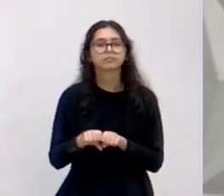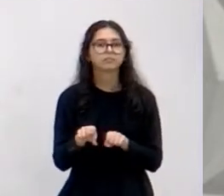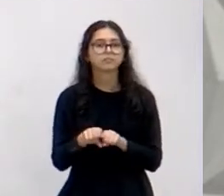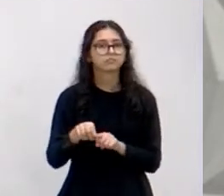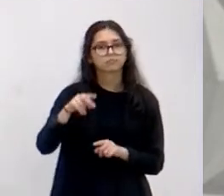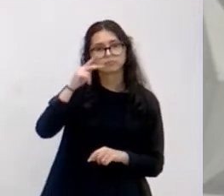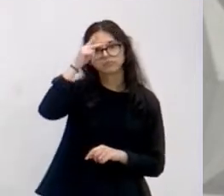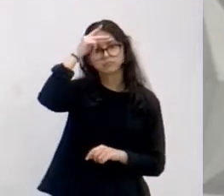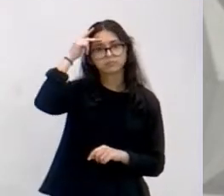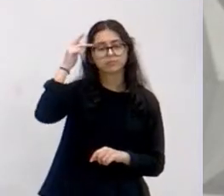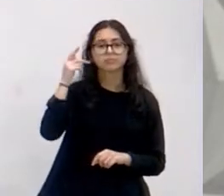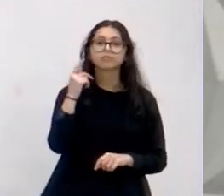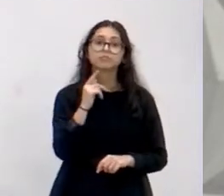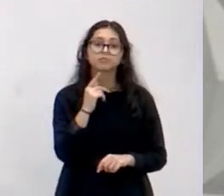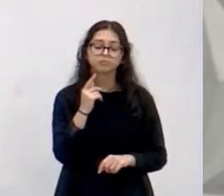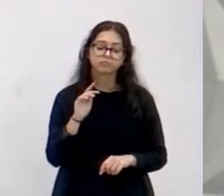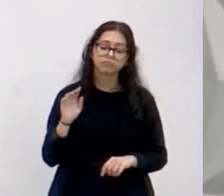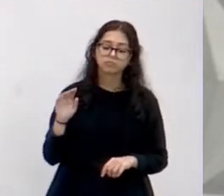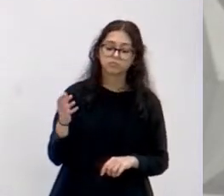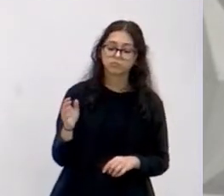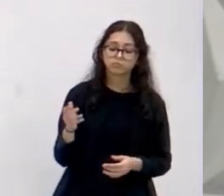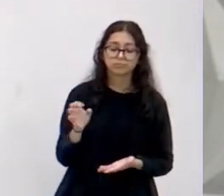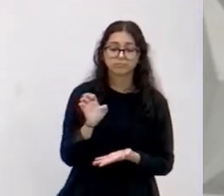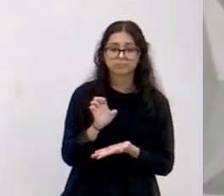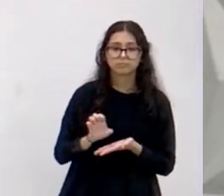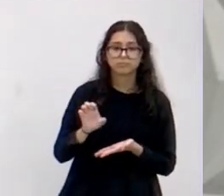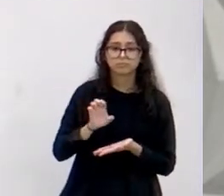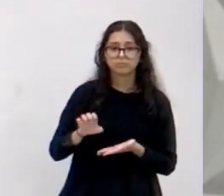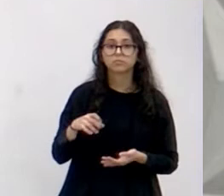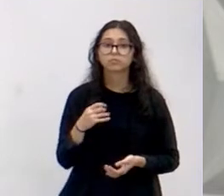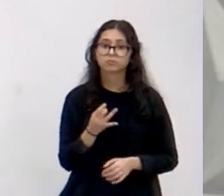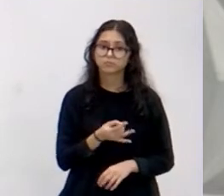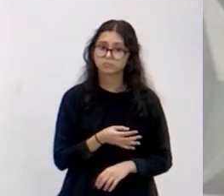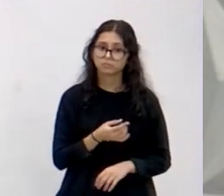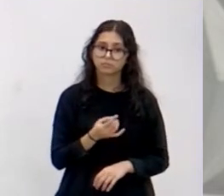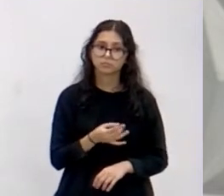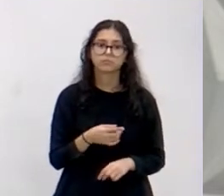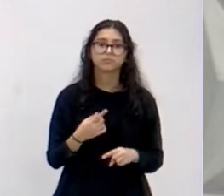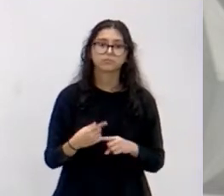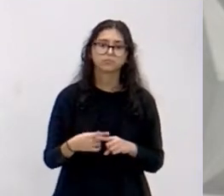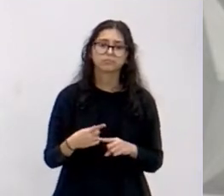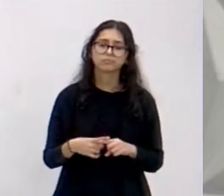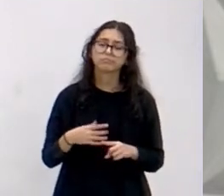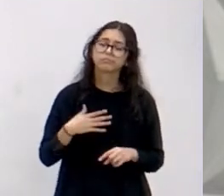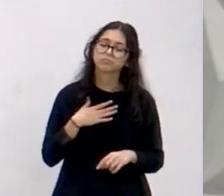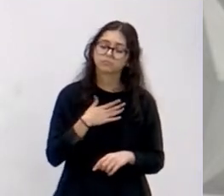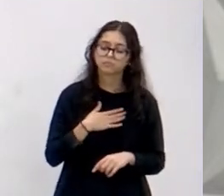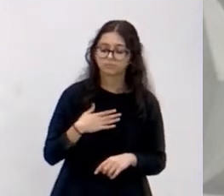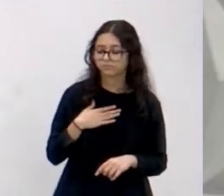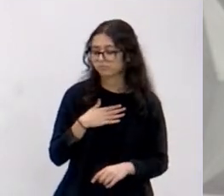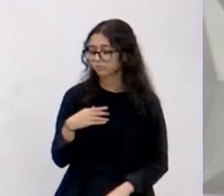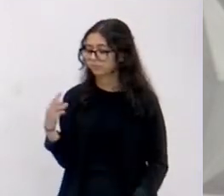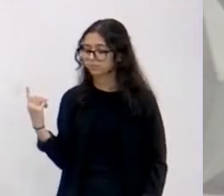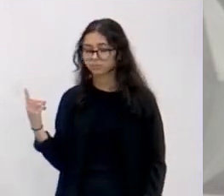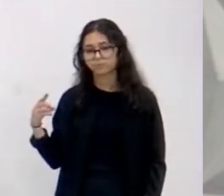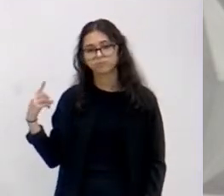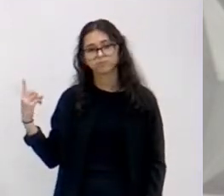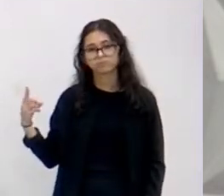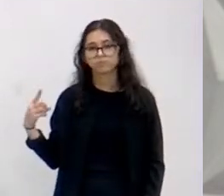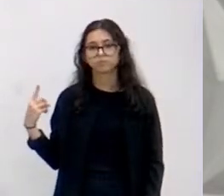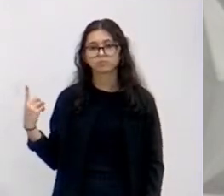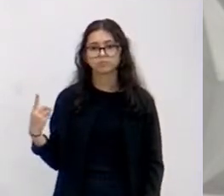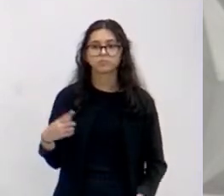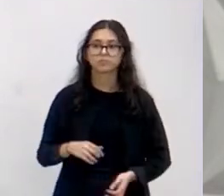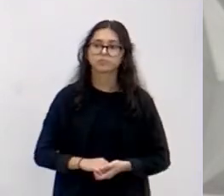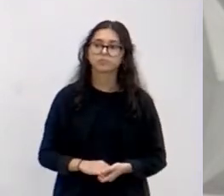Elias tenha se sentido amedrontado porque ele se sentiu sozinho sozinho naquele